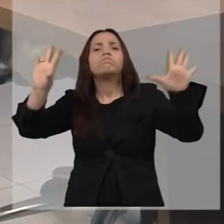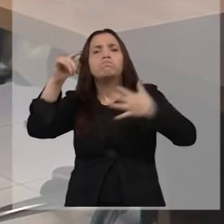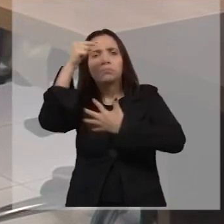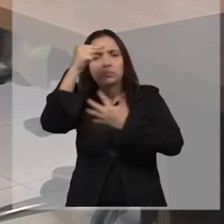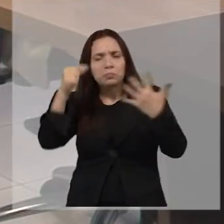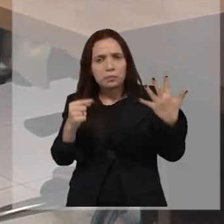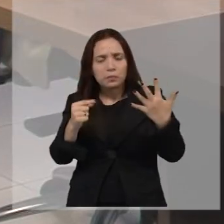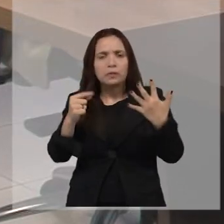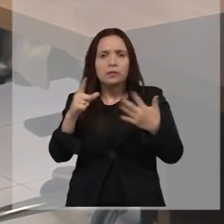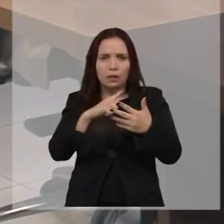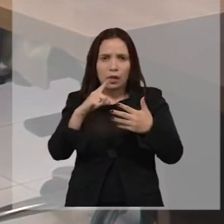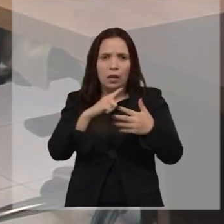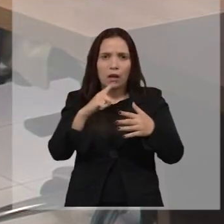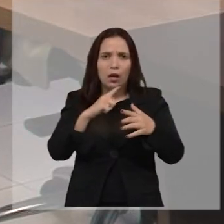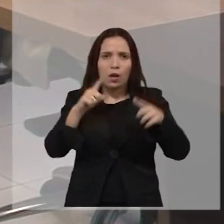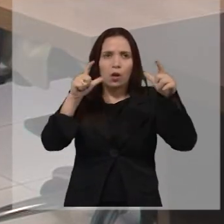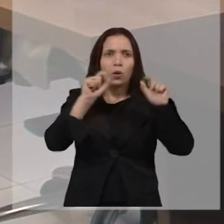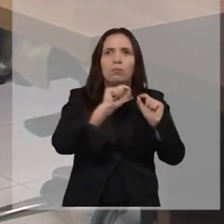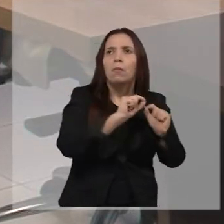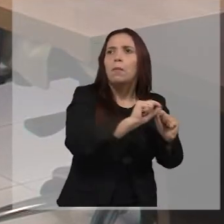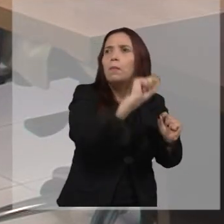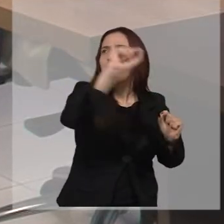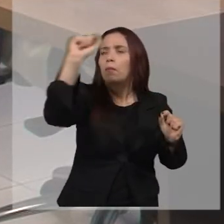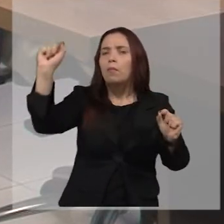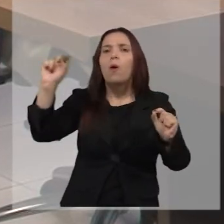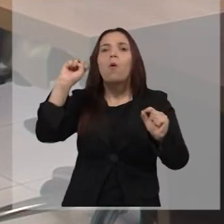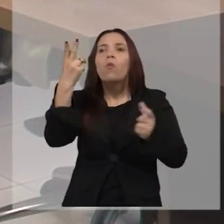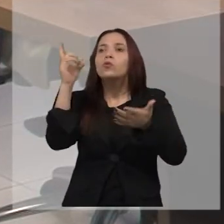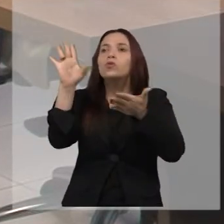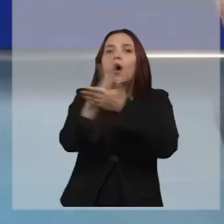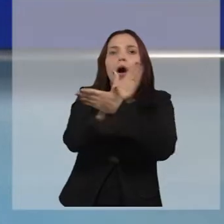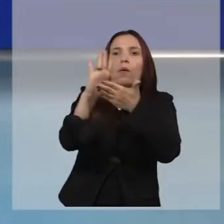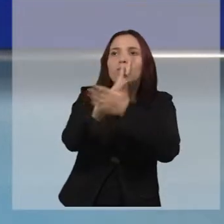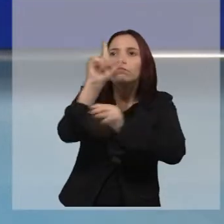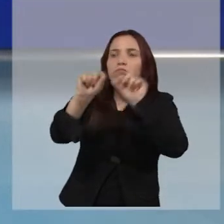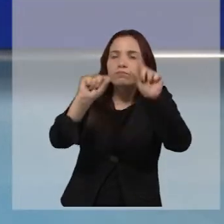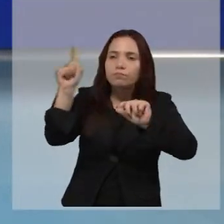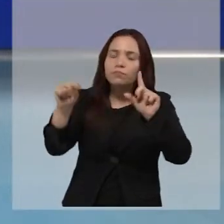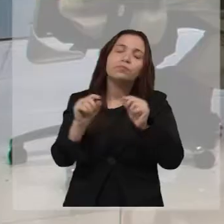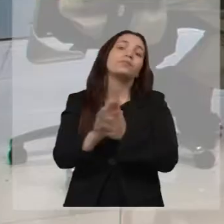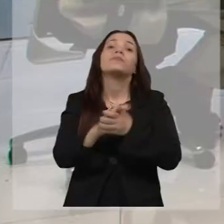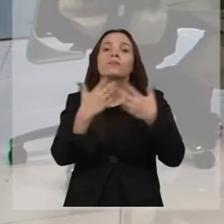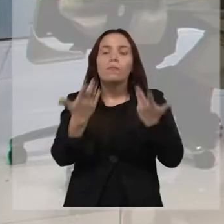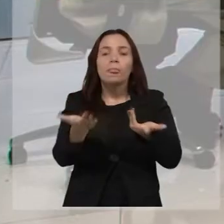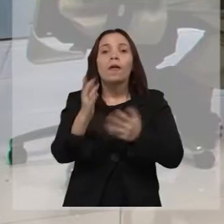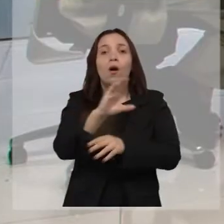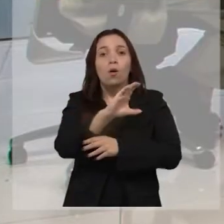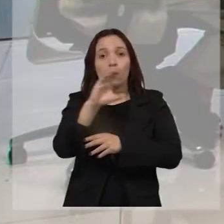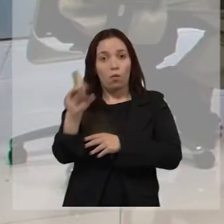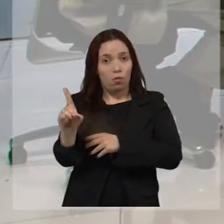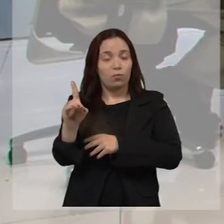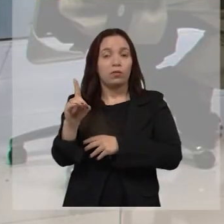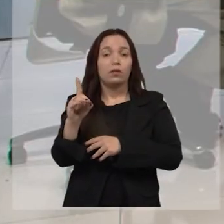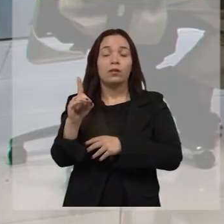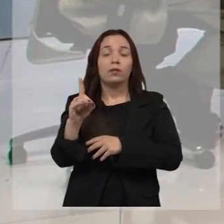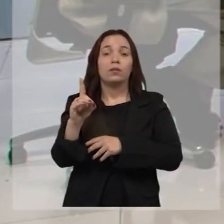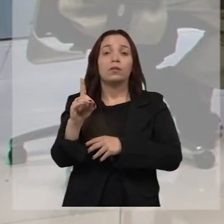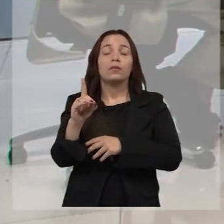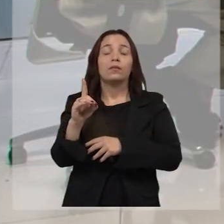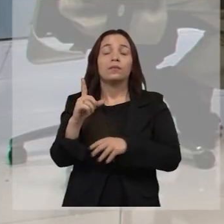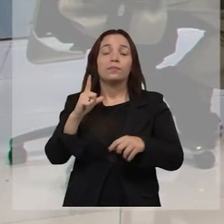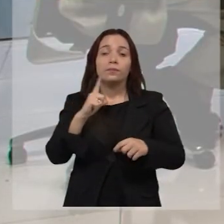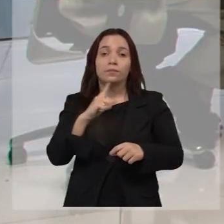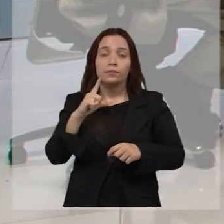mencionar aí, ela tem atuação em todo o sistema ou são pontuais? Ele vem através da Coordenadoria de Inclusão Social,